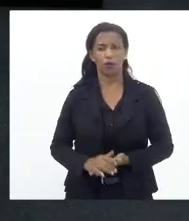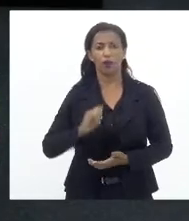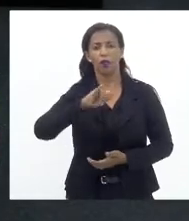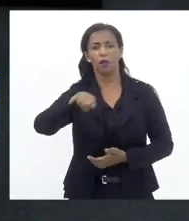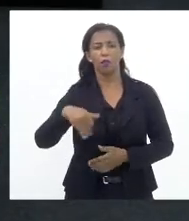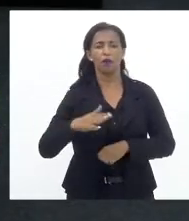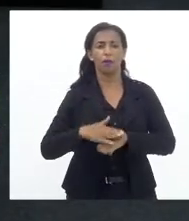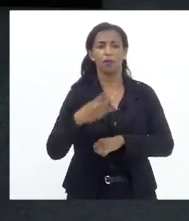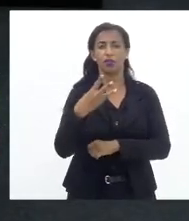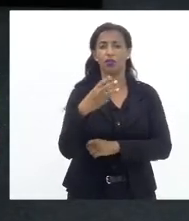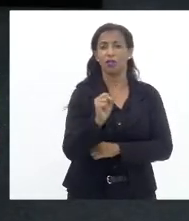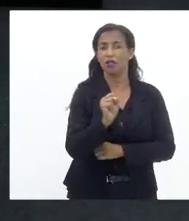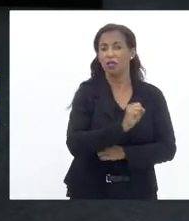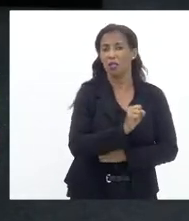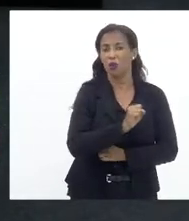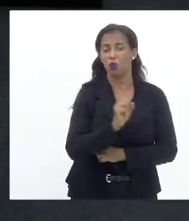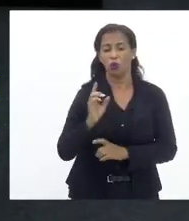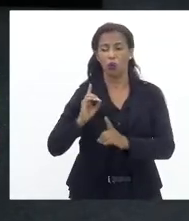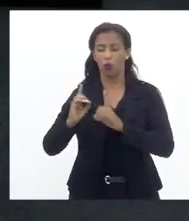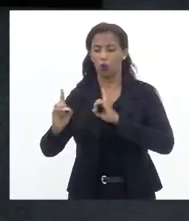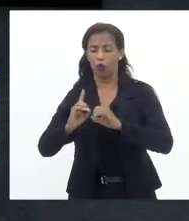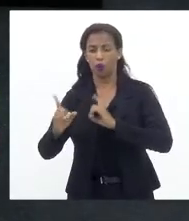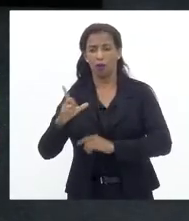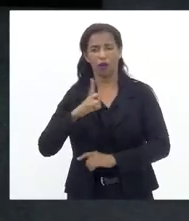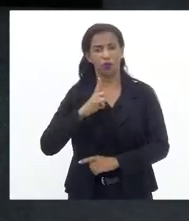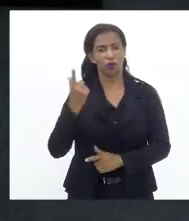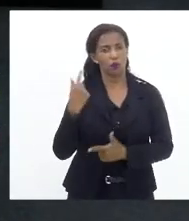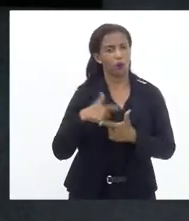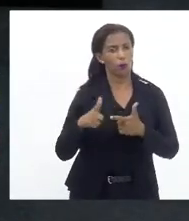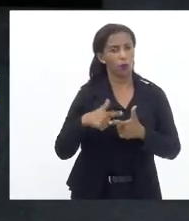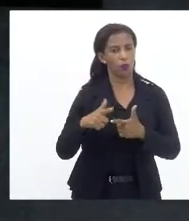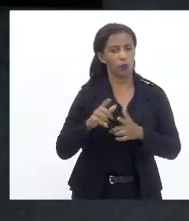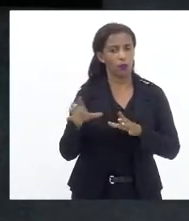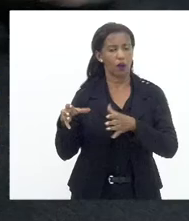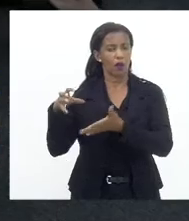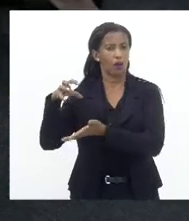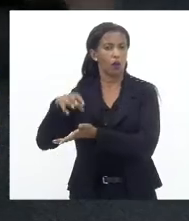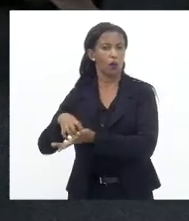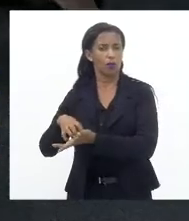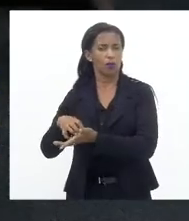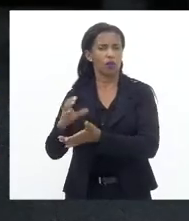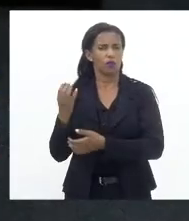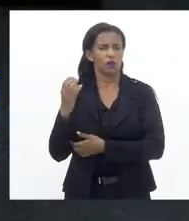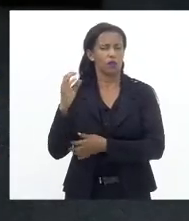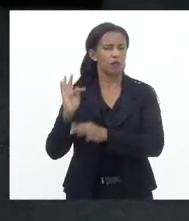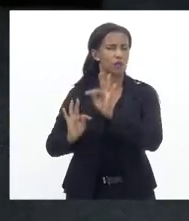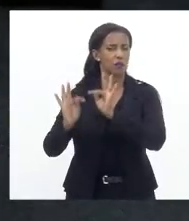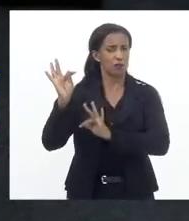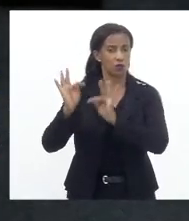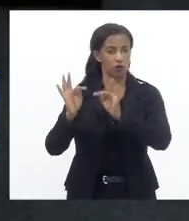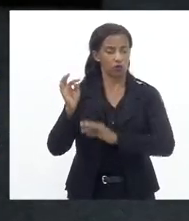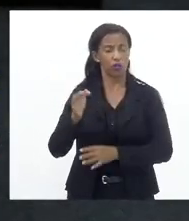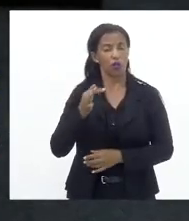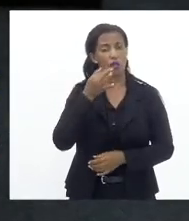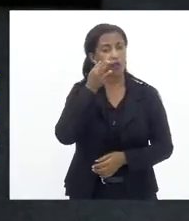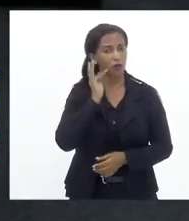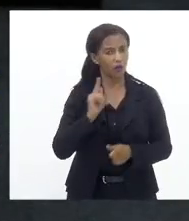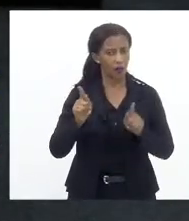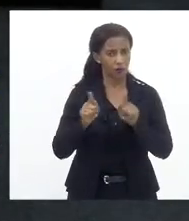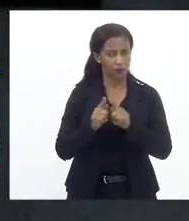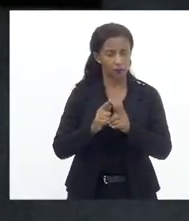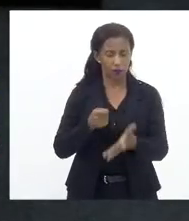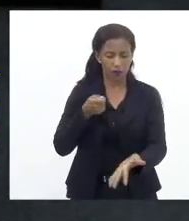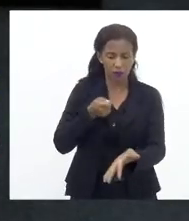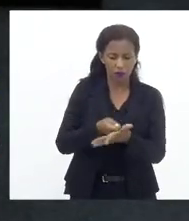André mais 30 segundos que no debate sobre servidores tem uma situação que na comissão de ciência e tecnologia na comissão de educação Flávio a gente tem